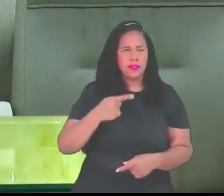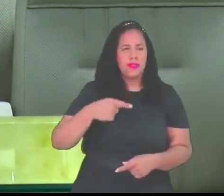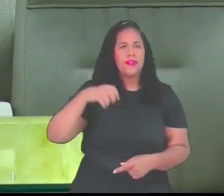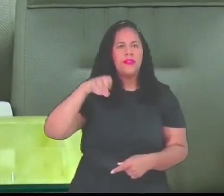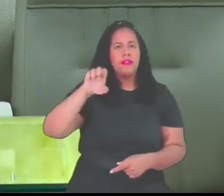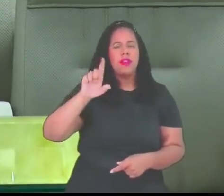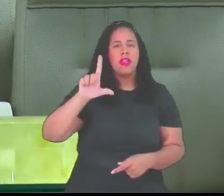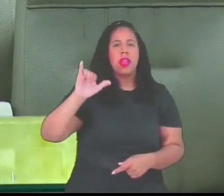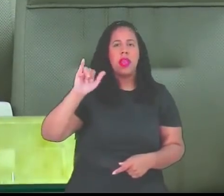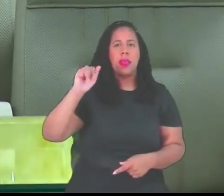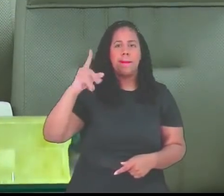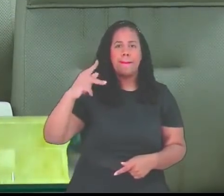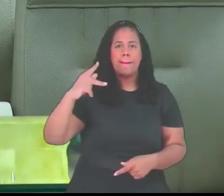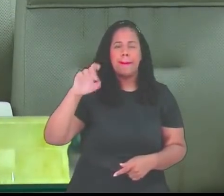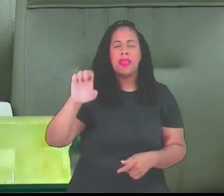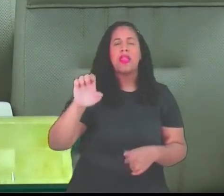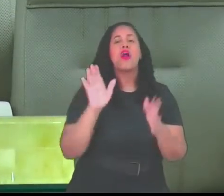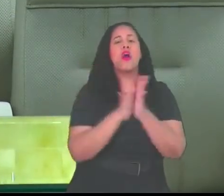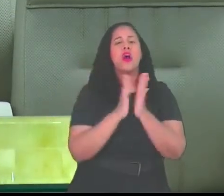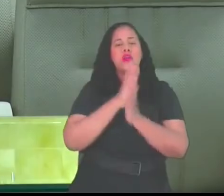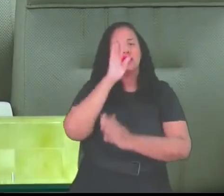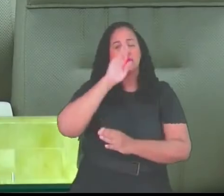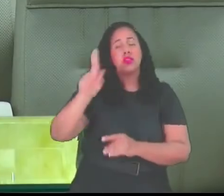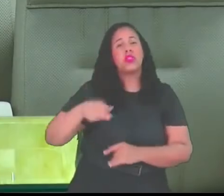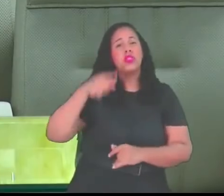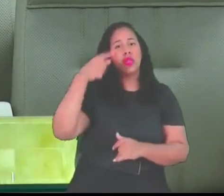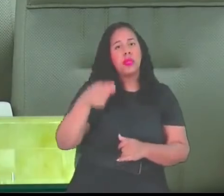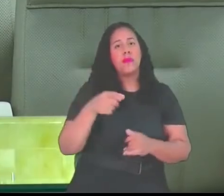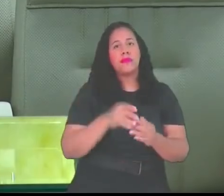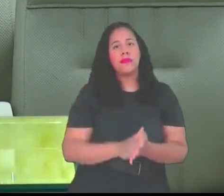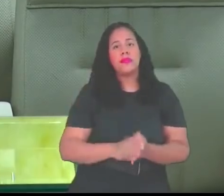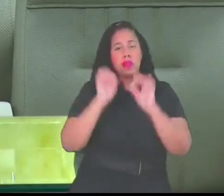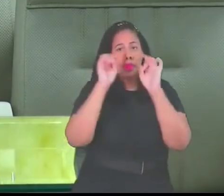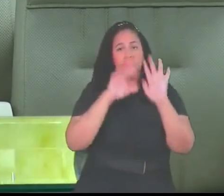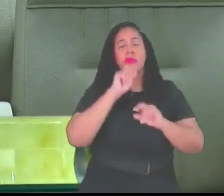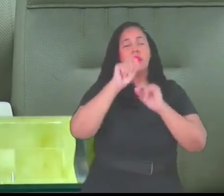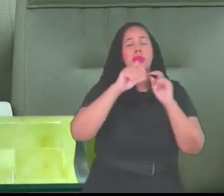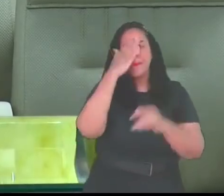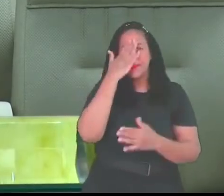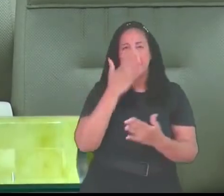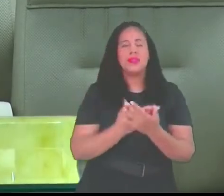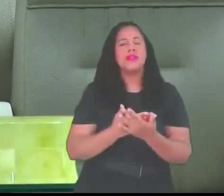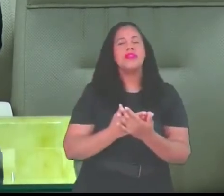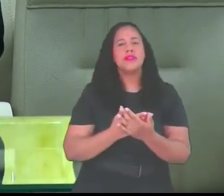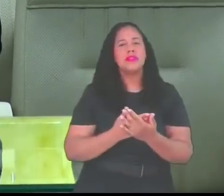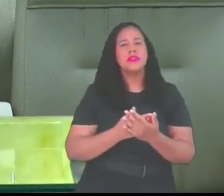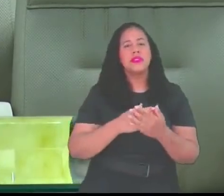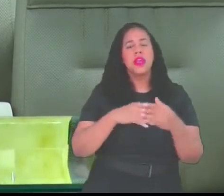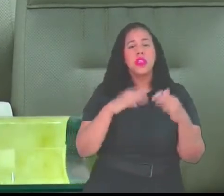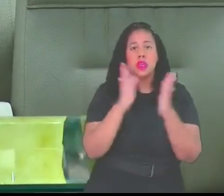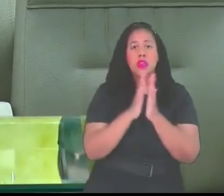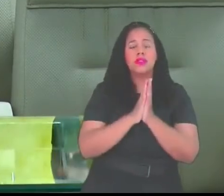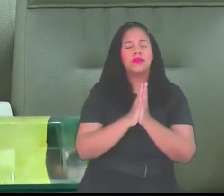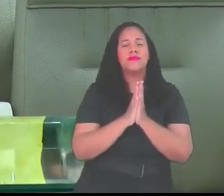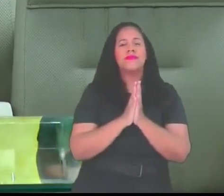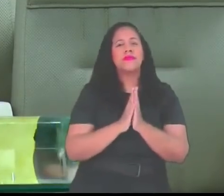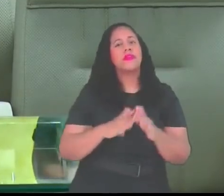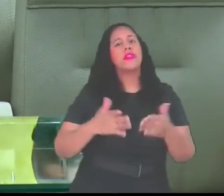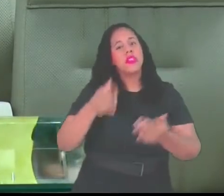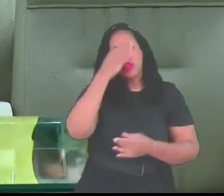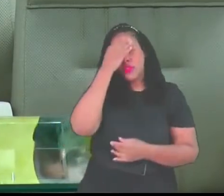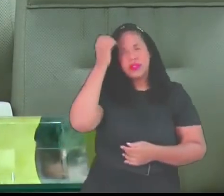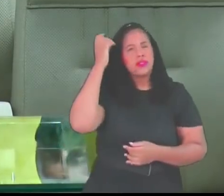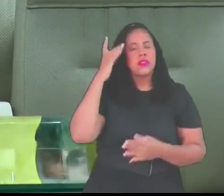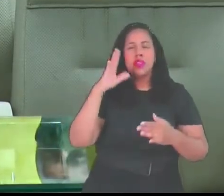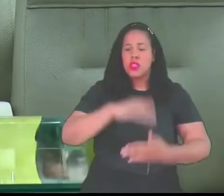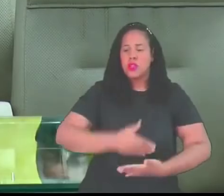orar ao Senhor. Depois vamos impetrar a bênção apostólica. Quem precisa de orações? Não esqueçam da manhã da consagração a